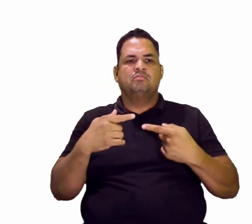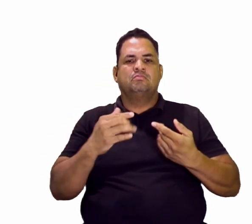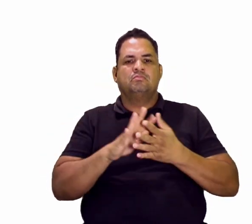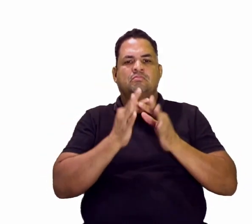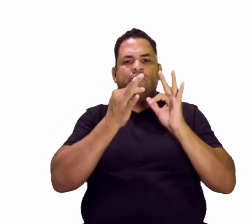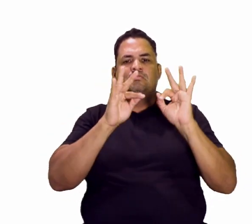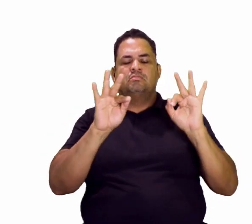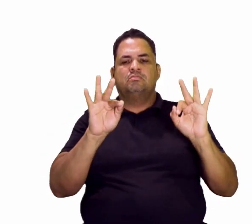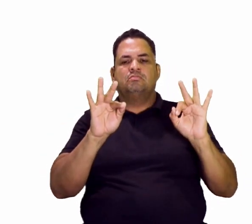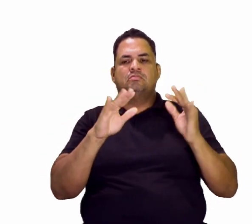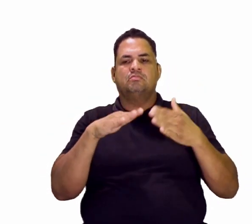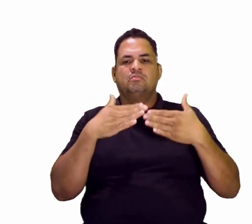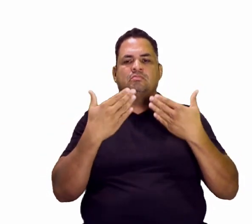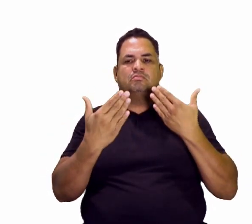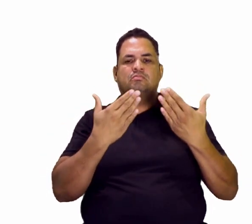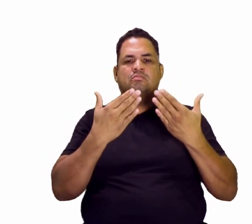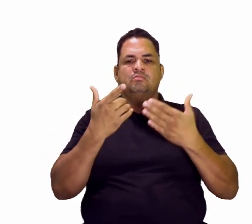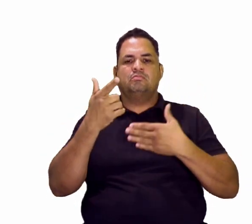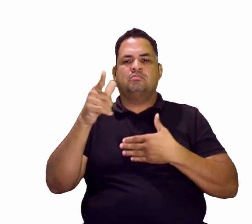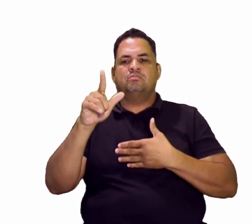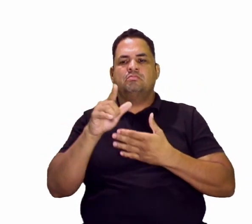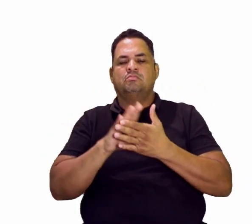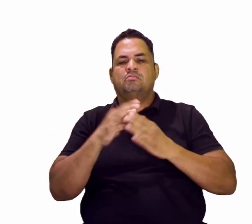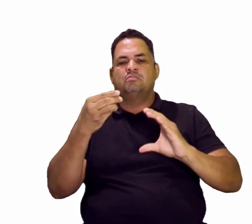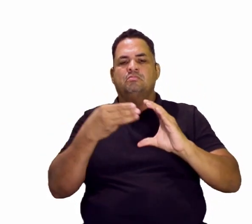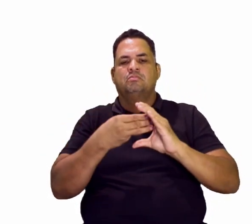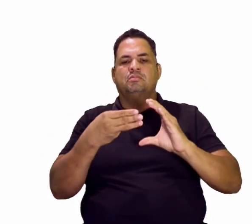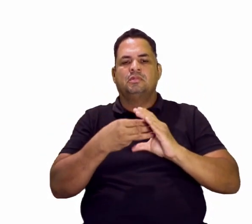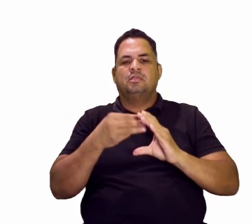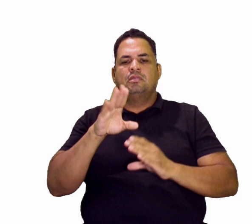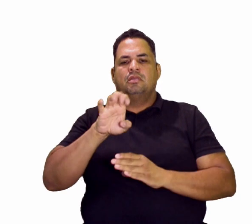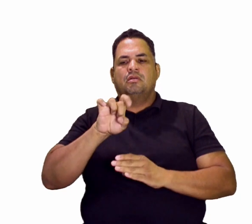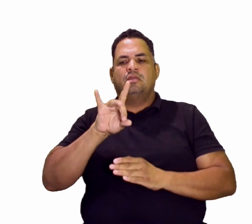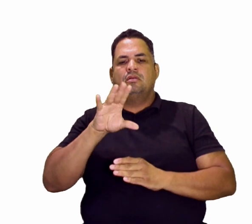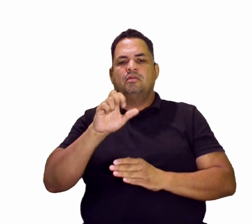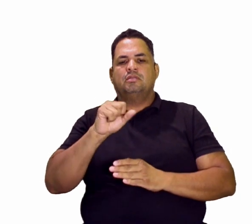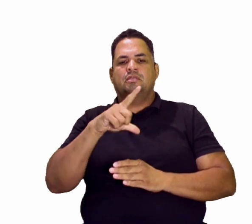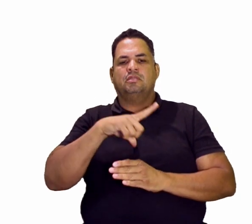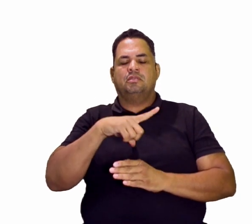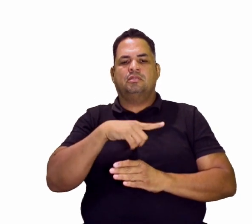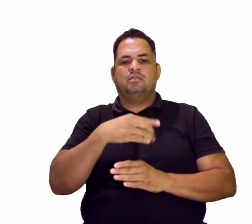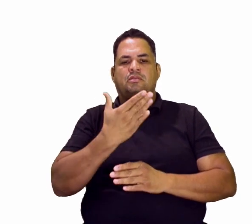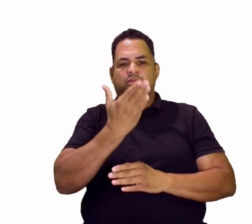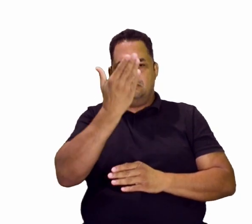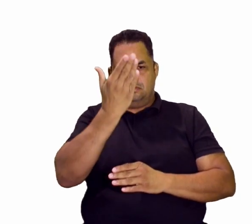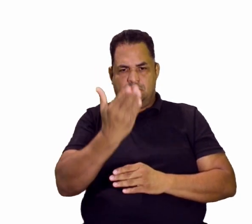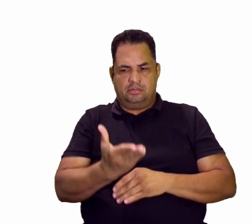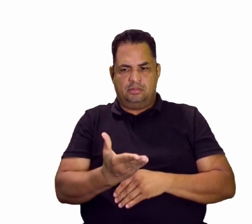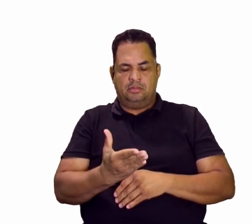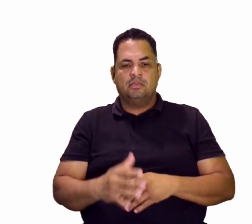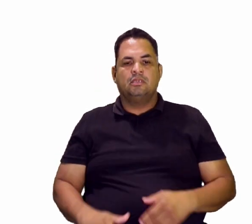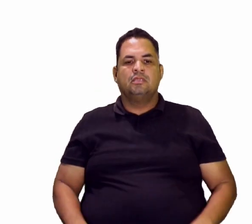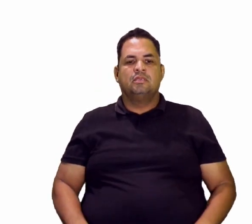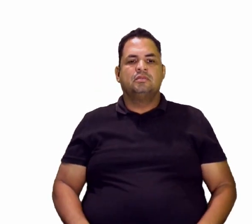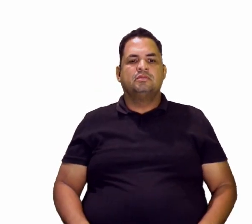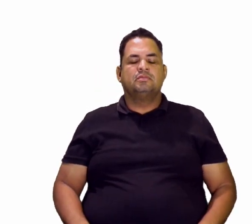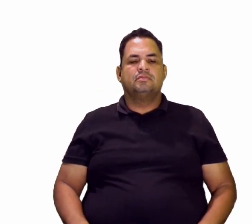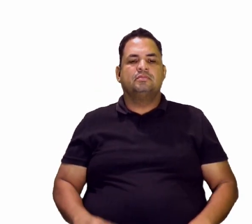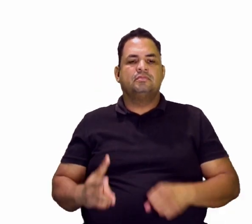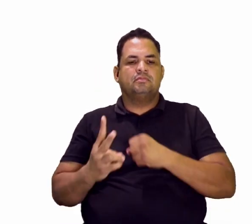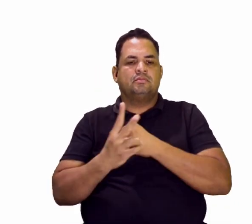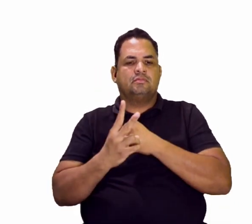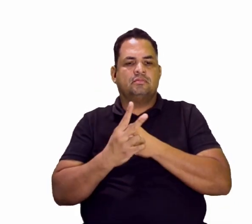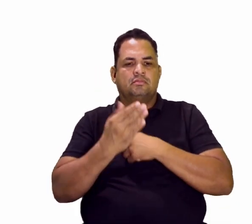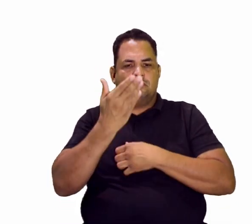relativamente simples, quando comparado com as de células eucarióticas. O que eles vão ter, então? As glicoproteínas, que são as